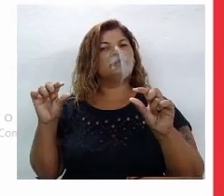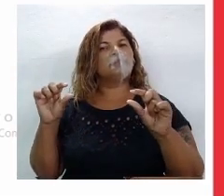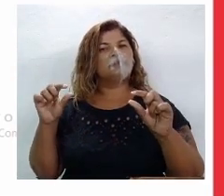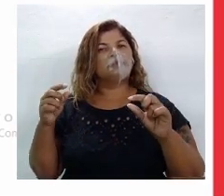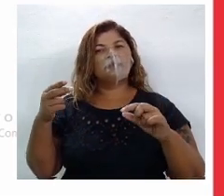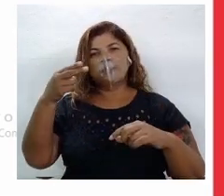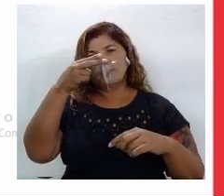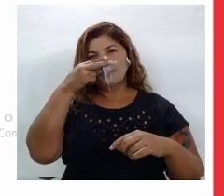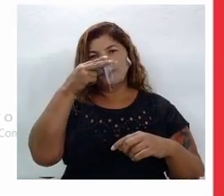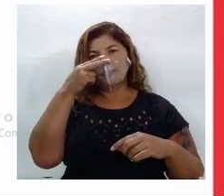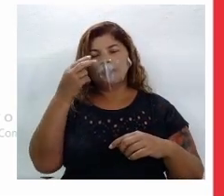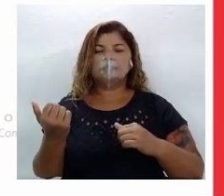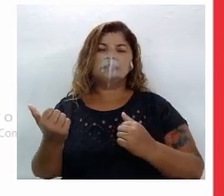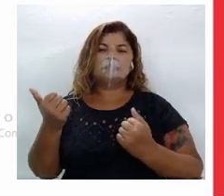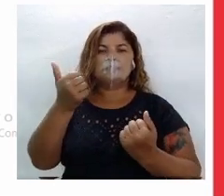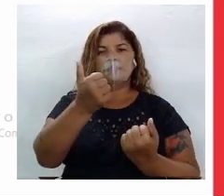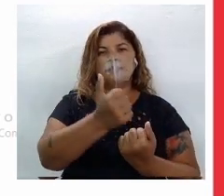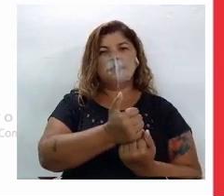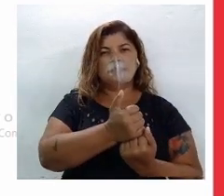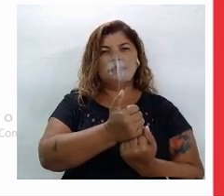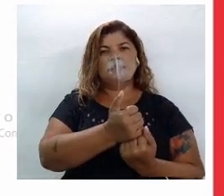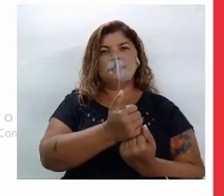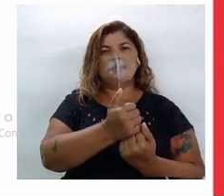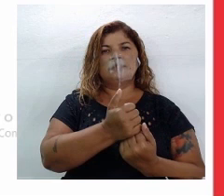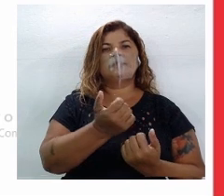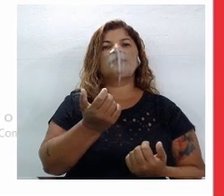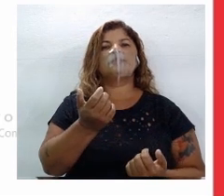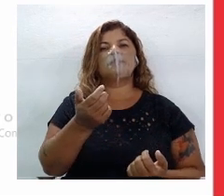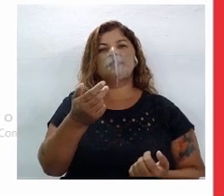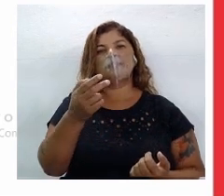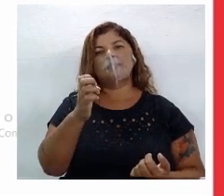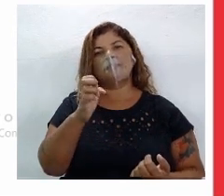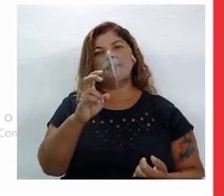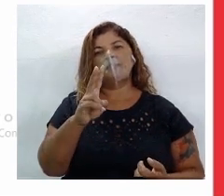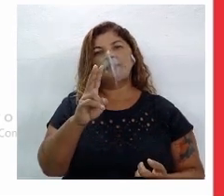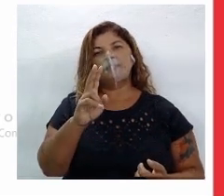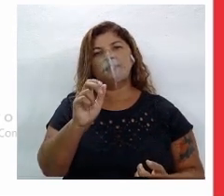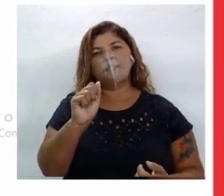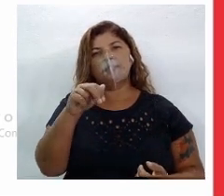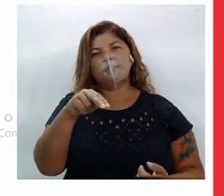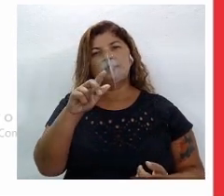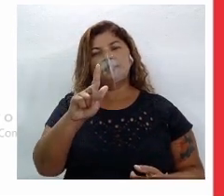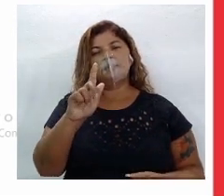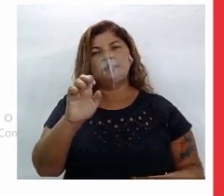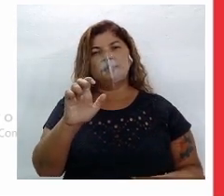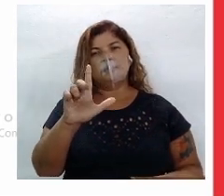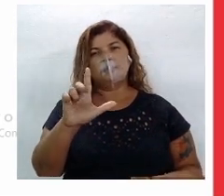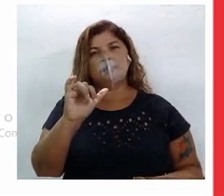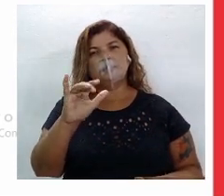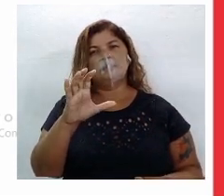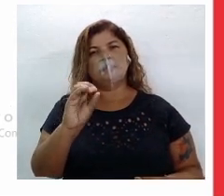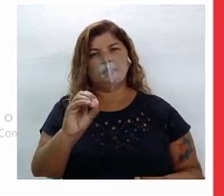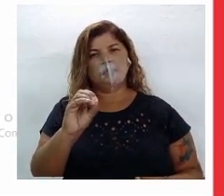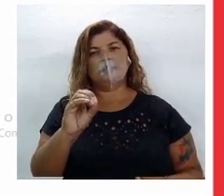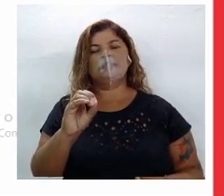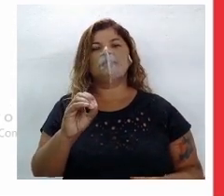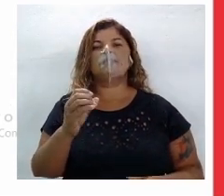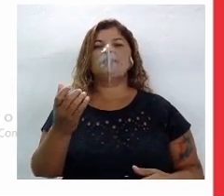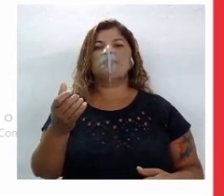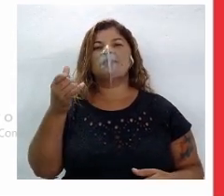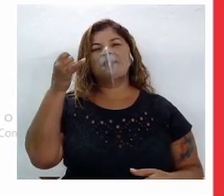termo protestante foi substituído por evangélico, retirando a